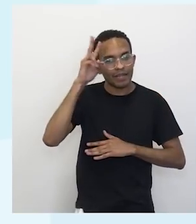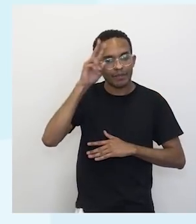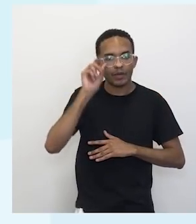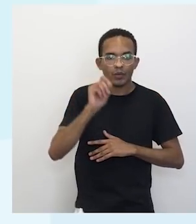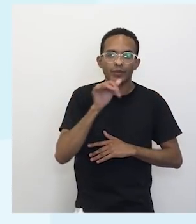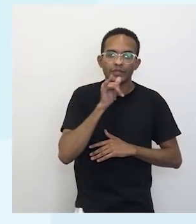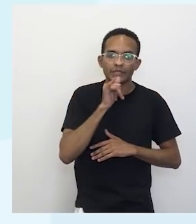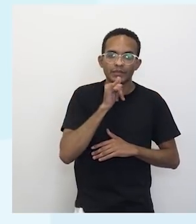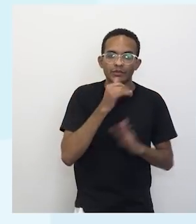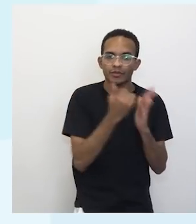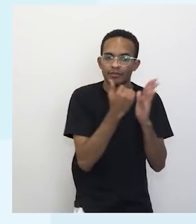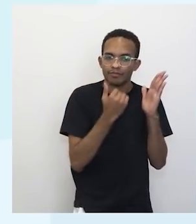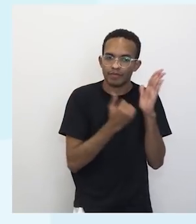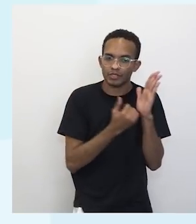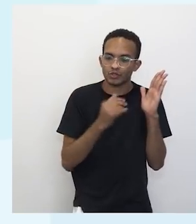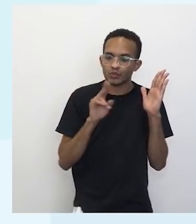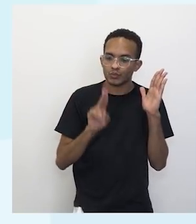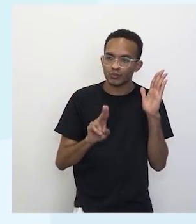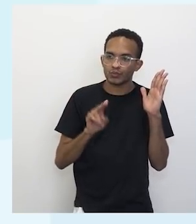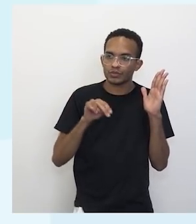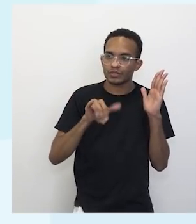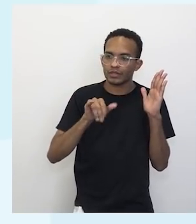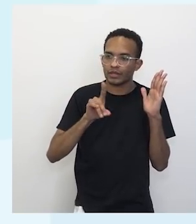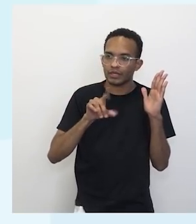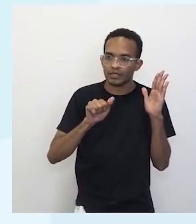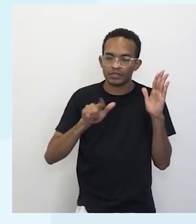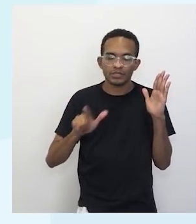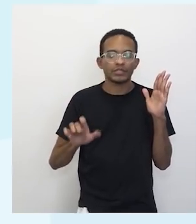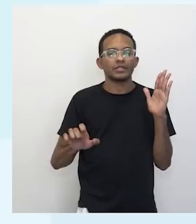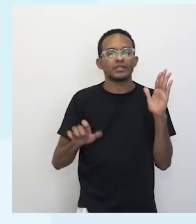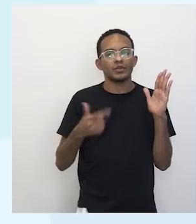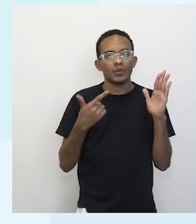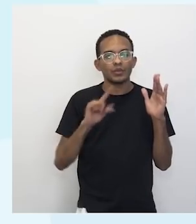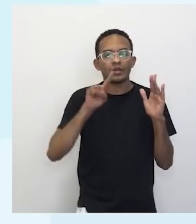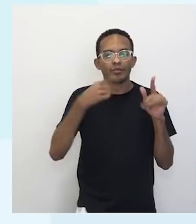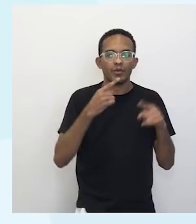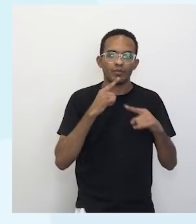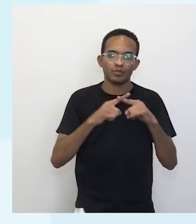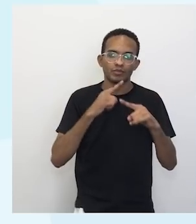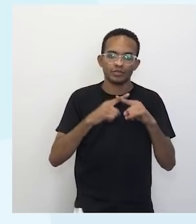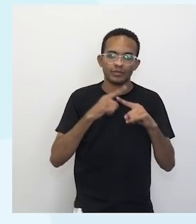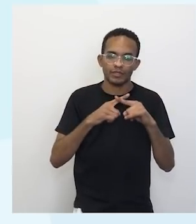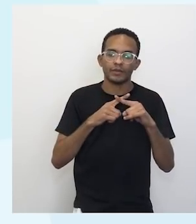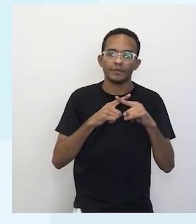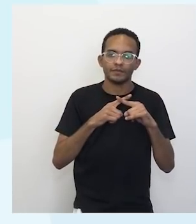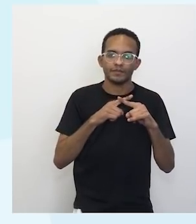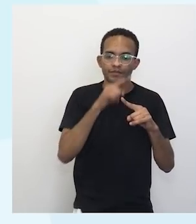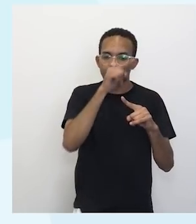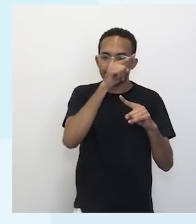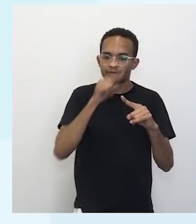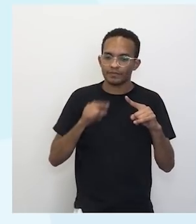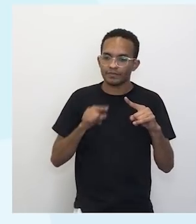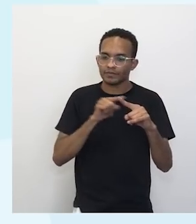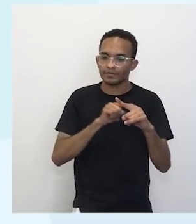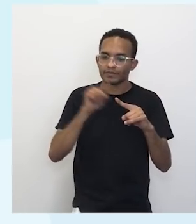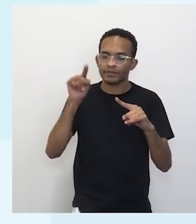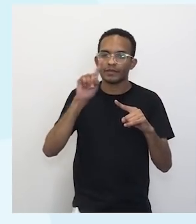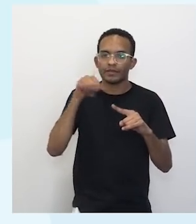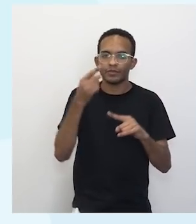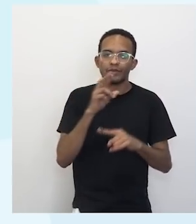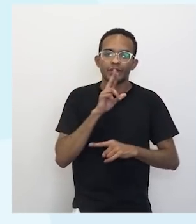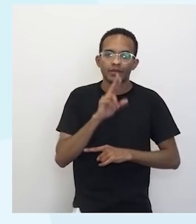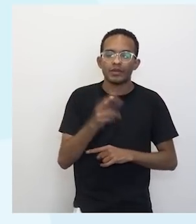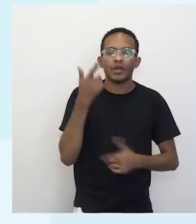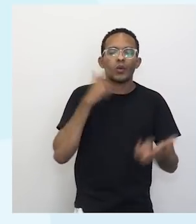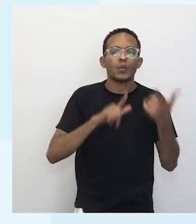unidade embaixo de unidade. E daí eu multiplico ela em cruz e eu tenho o meu resultado. Então, assim